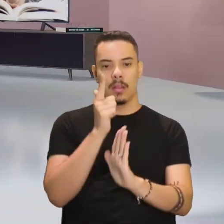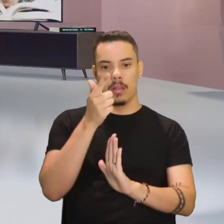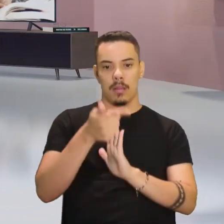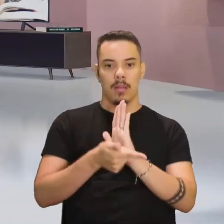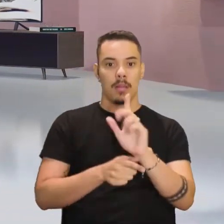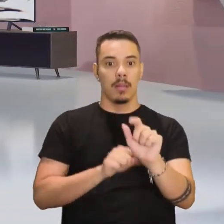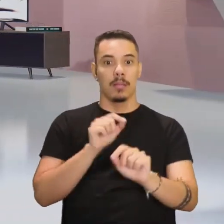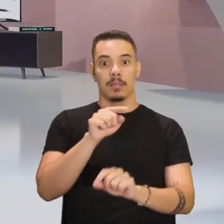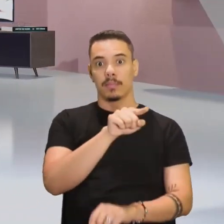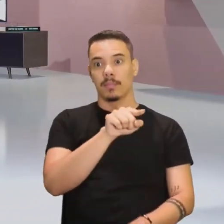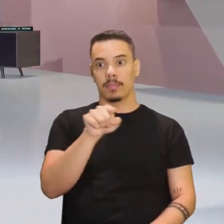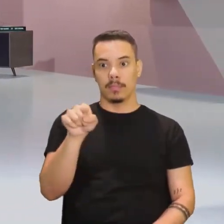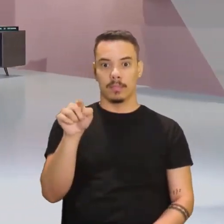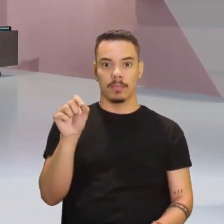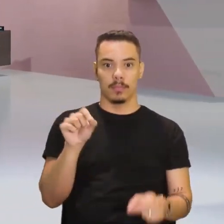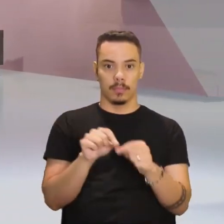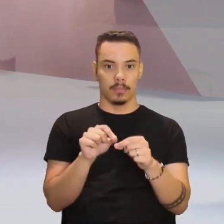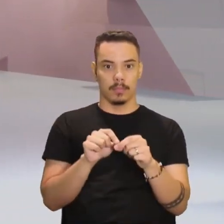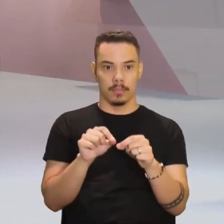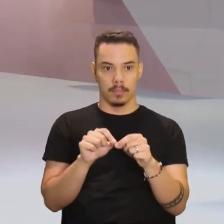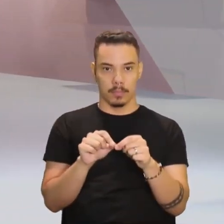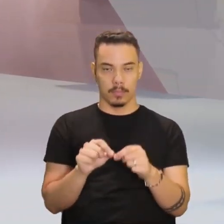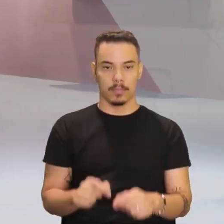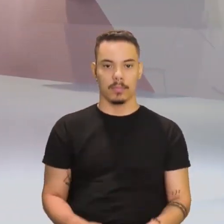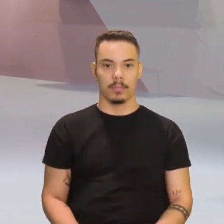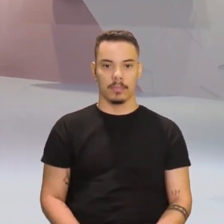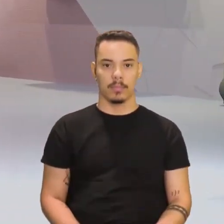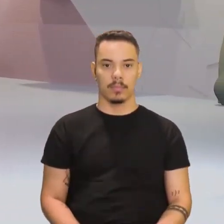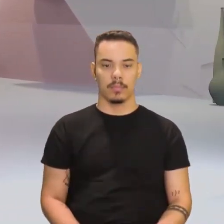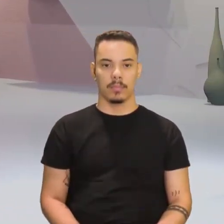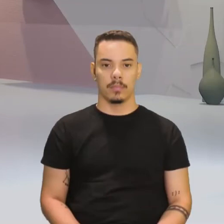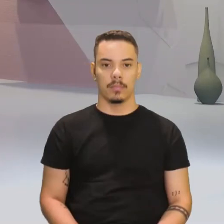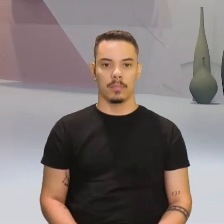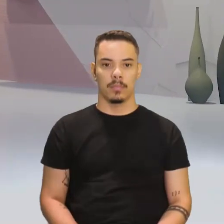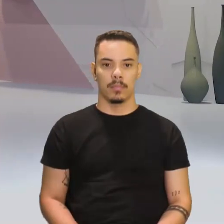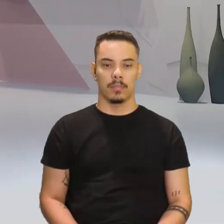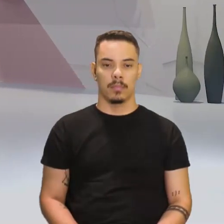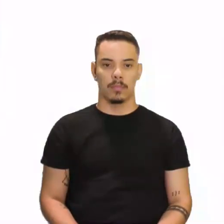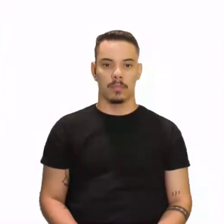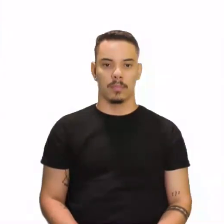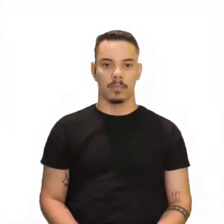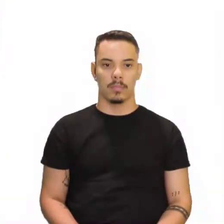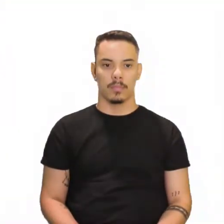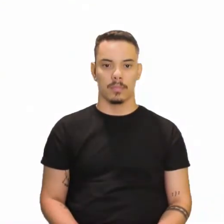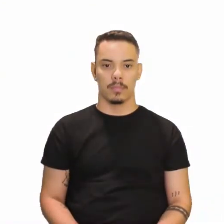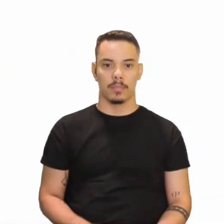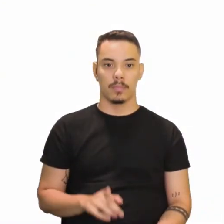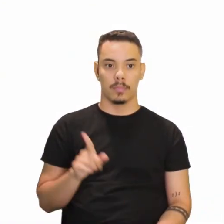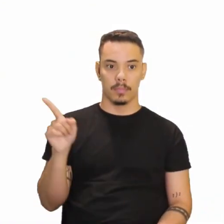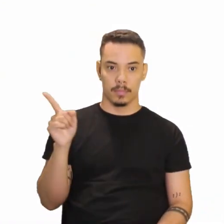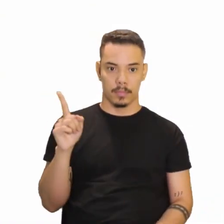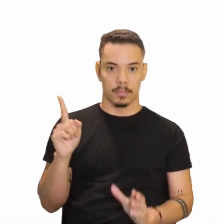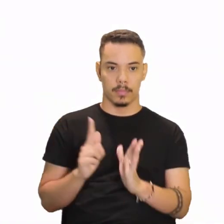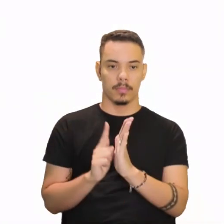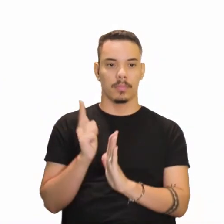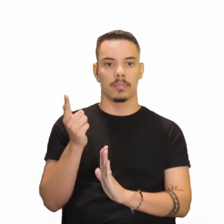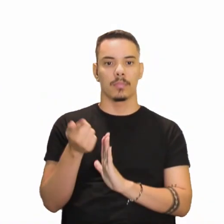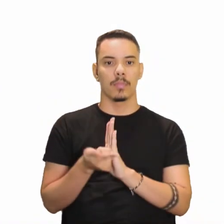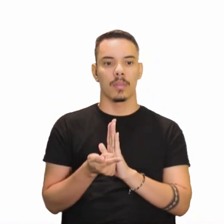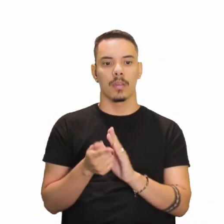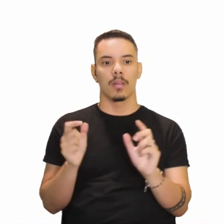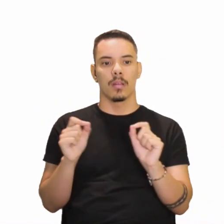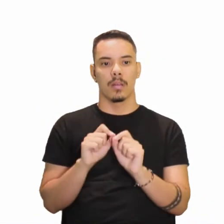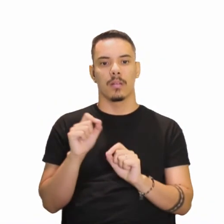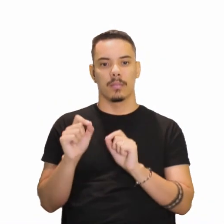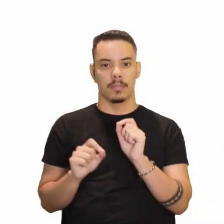que que você vai produzir amadinho você né no trabalhando gênero você